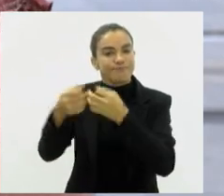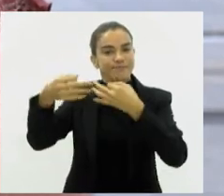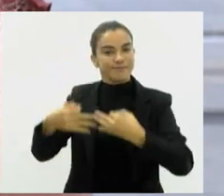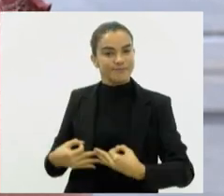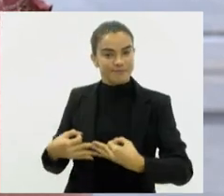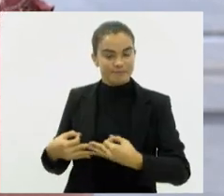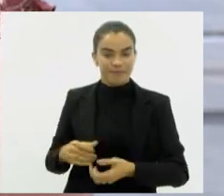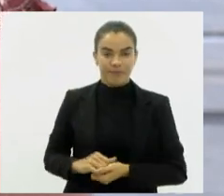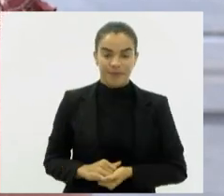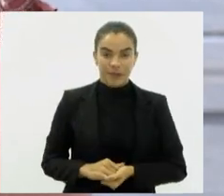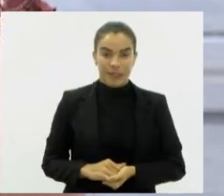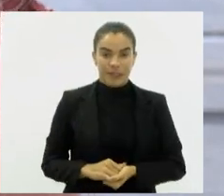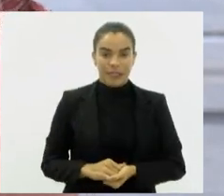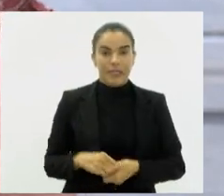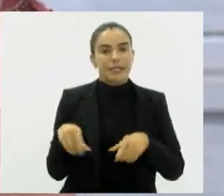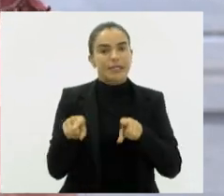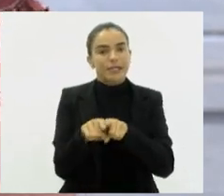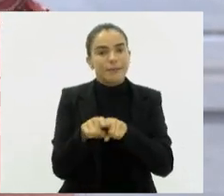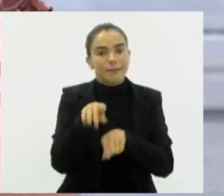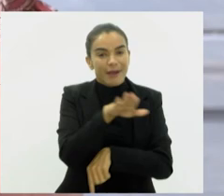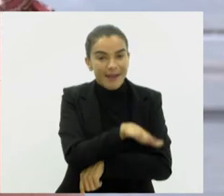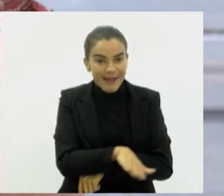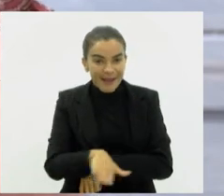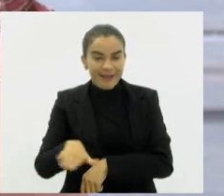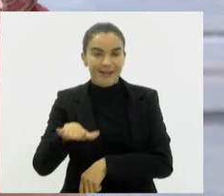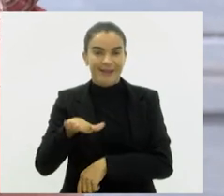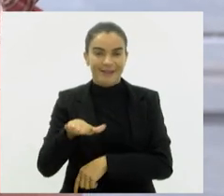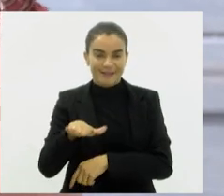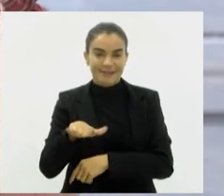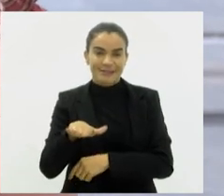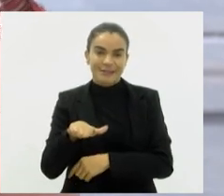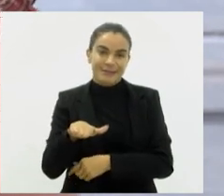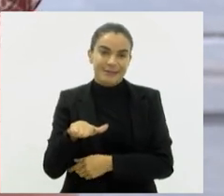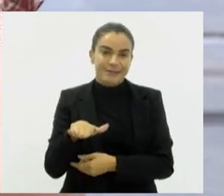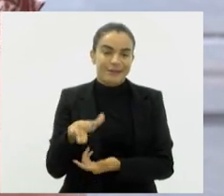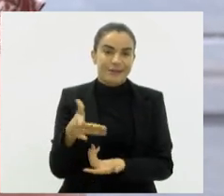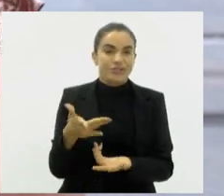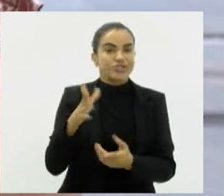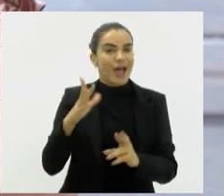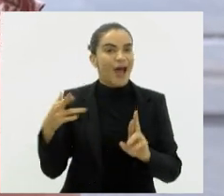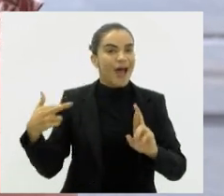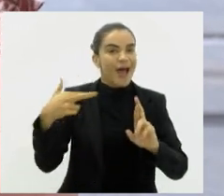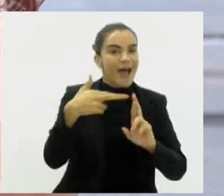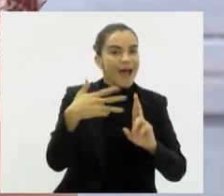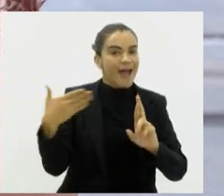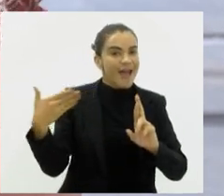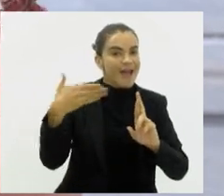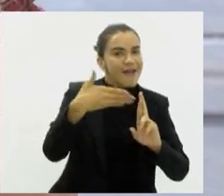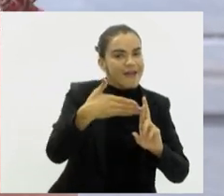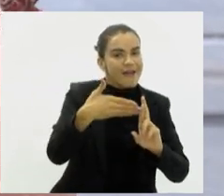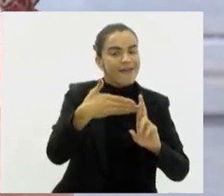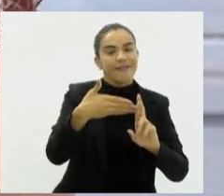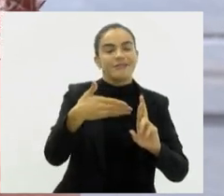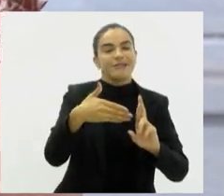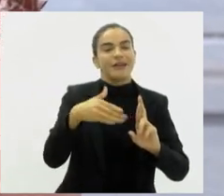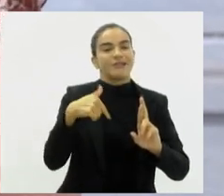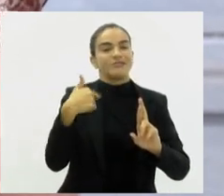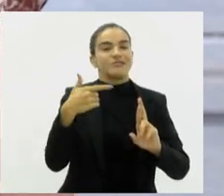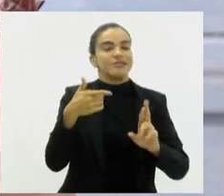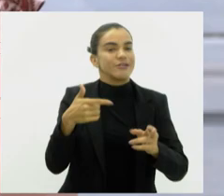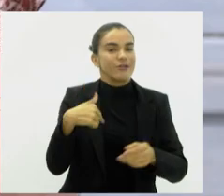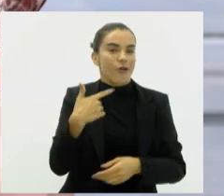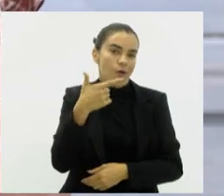E para que essas crianças cheguem, como a gente acabou se tornando uma referência, então a gente